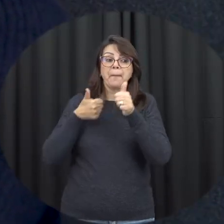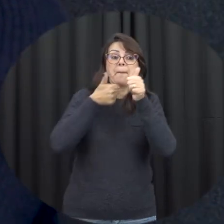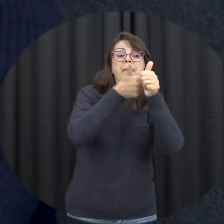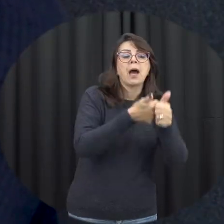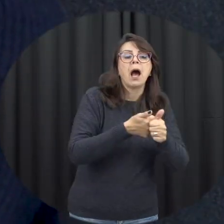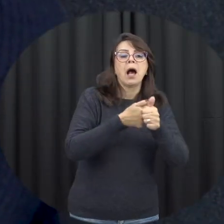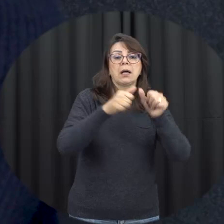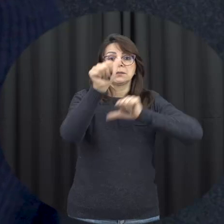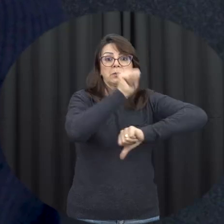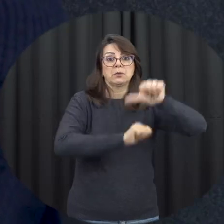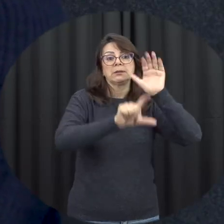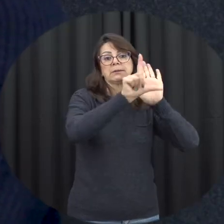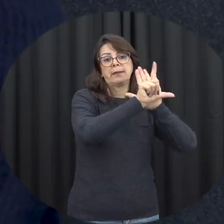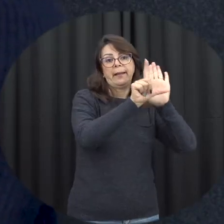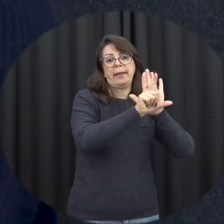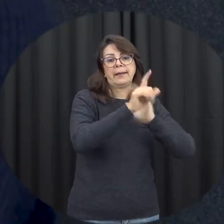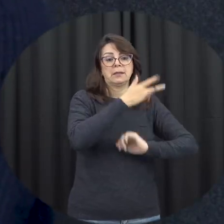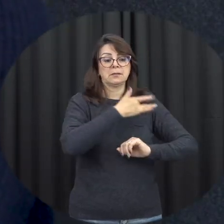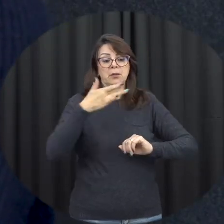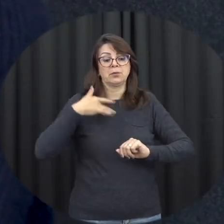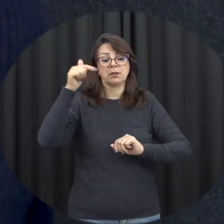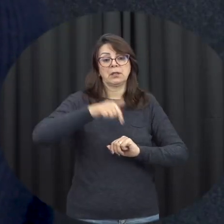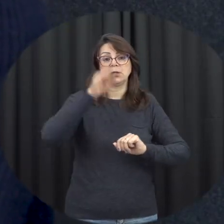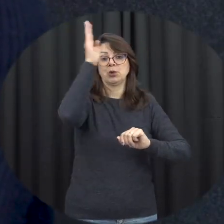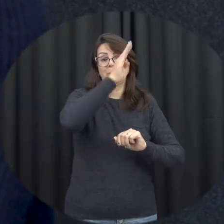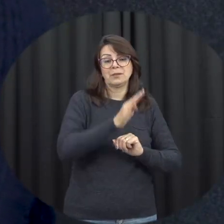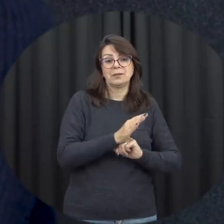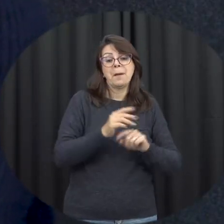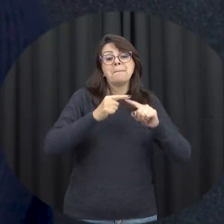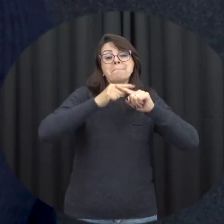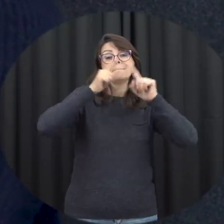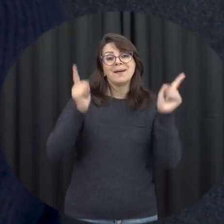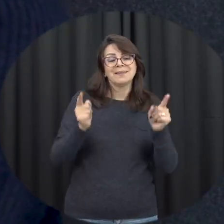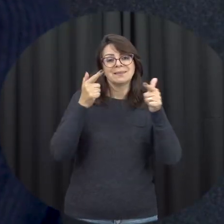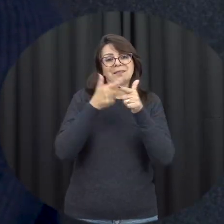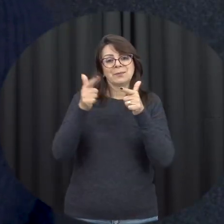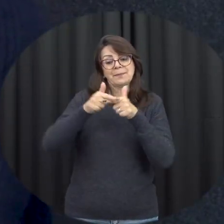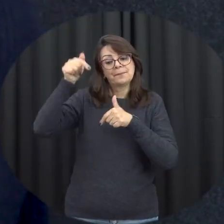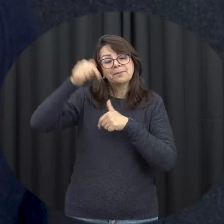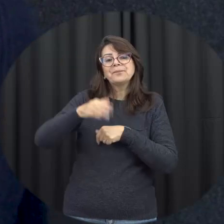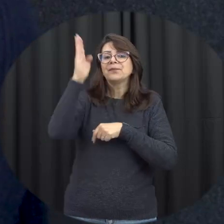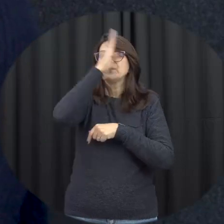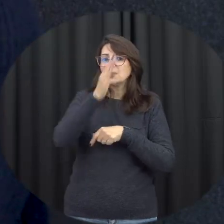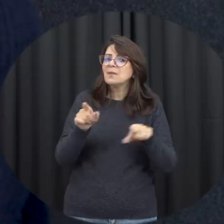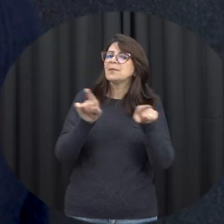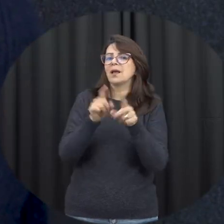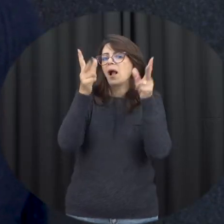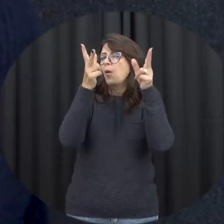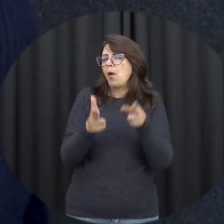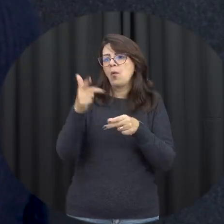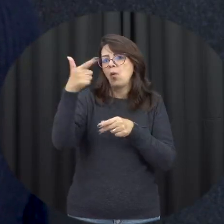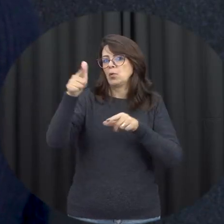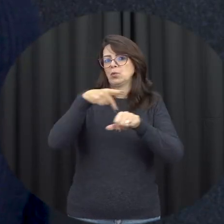brasileira. Porém, os problemas que envolvem o Brasil, né, são semelhantes aos problemas dos outros